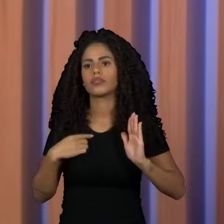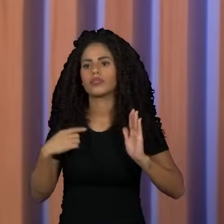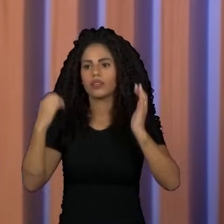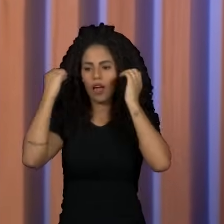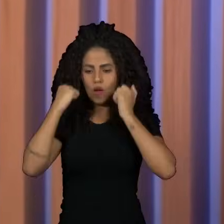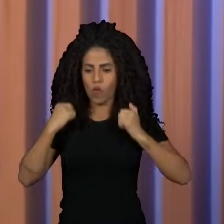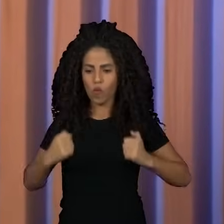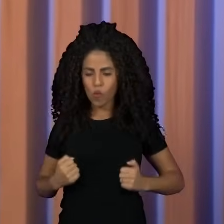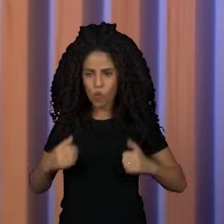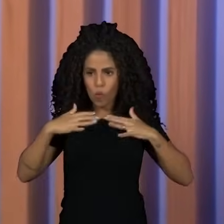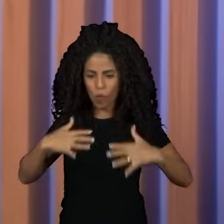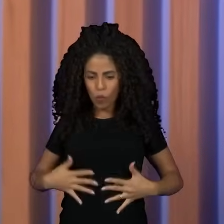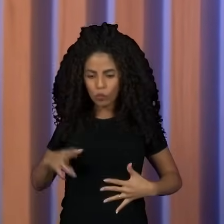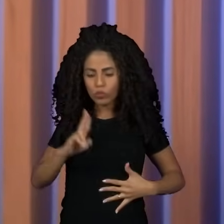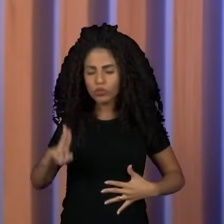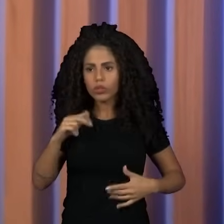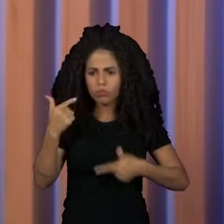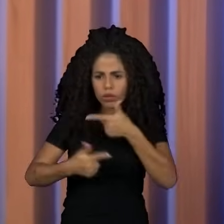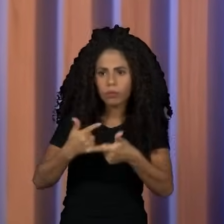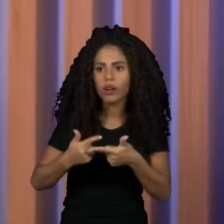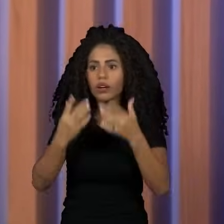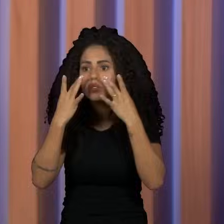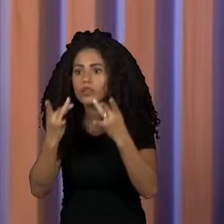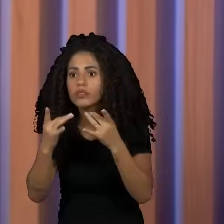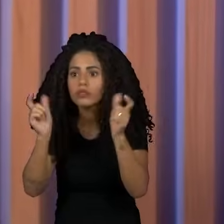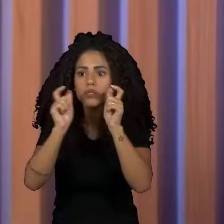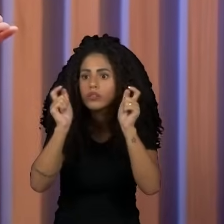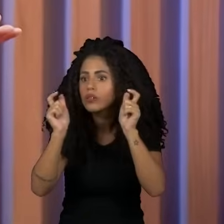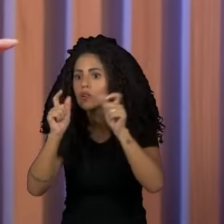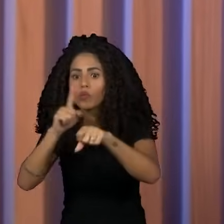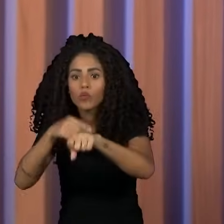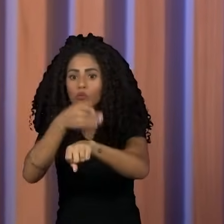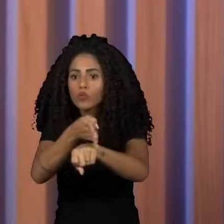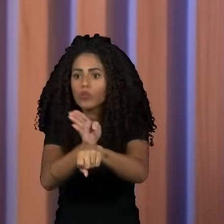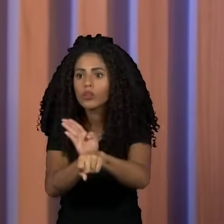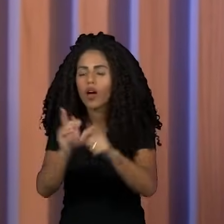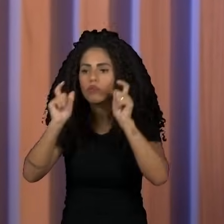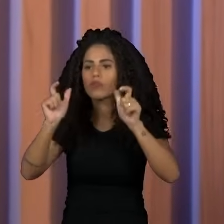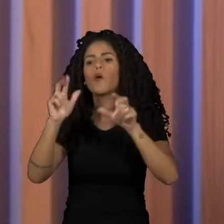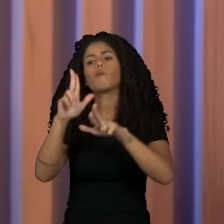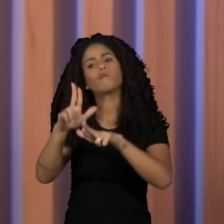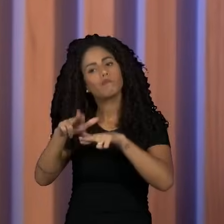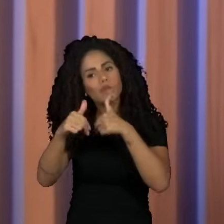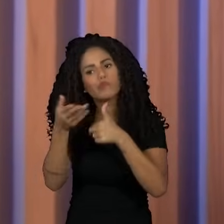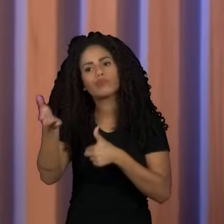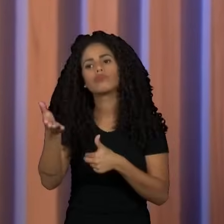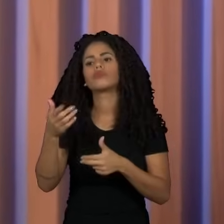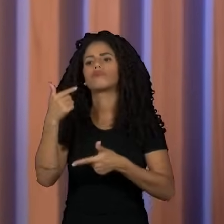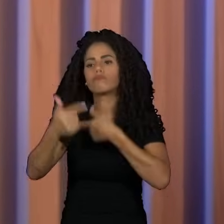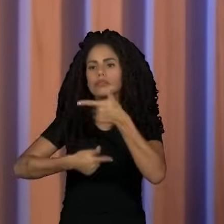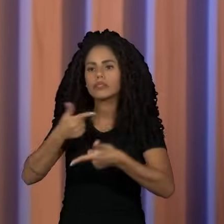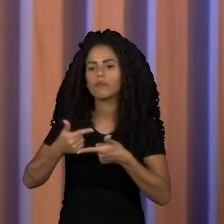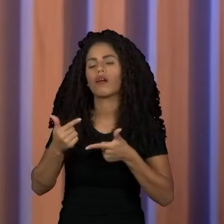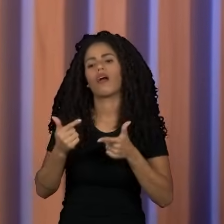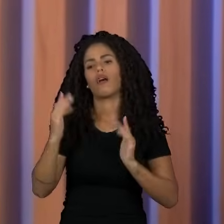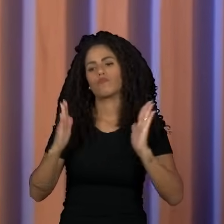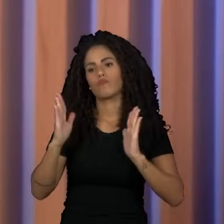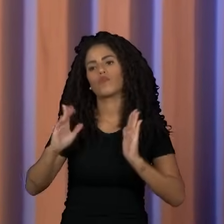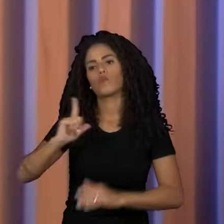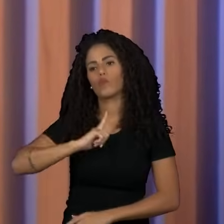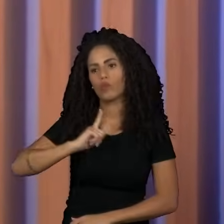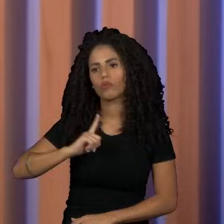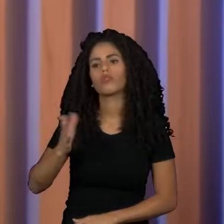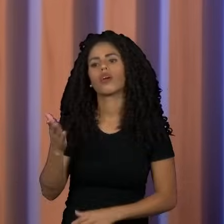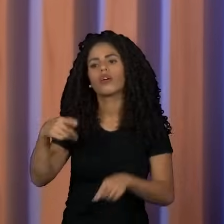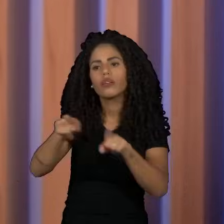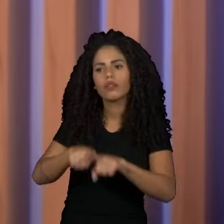o colete, mas ele precisa ficar em alerta, né? Acho que até por isso que tem esse caráter de pensar no